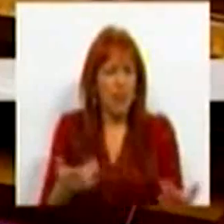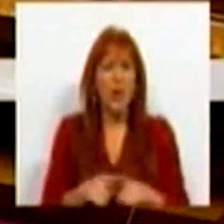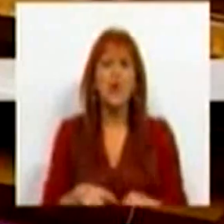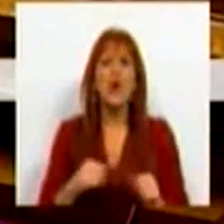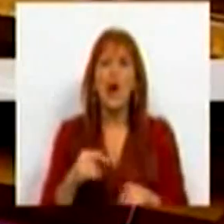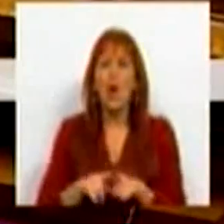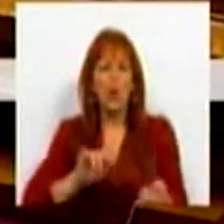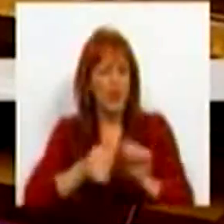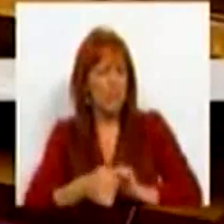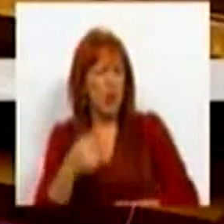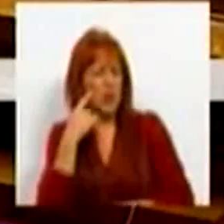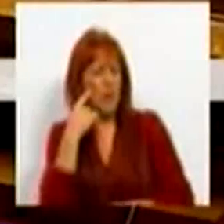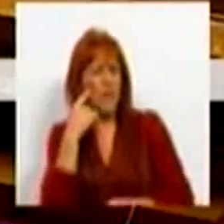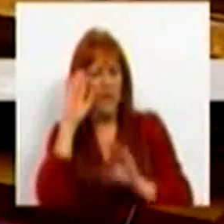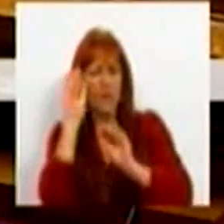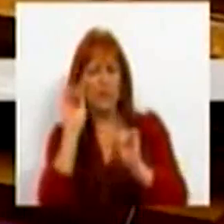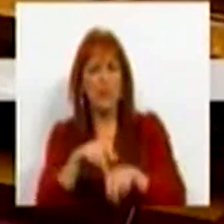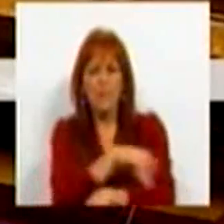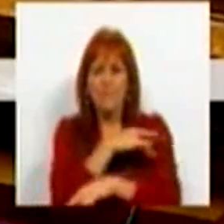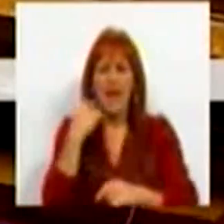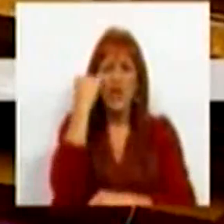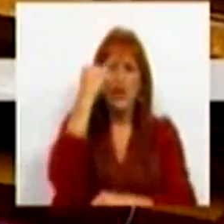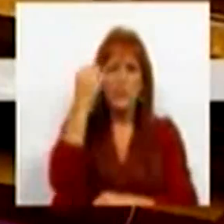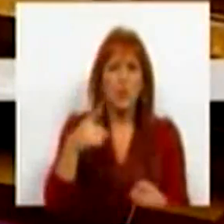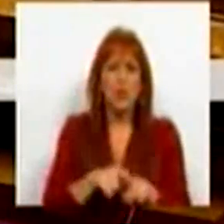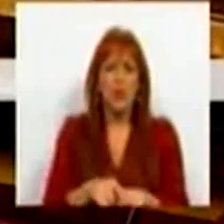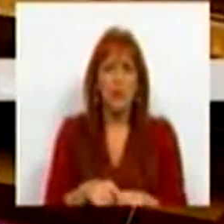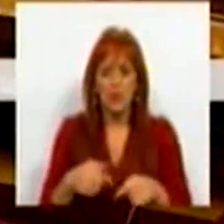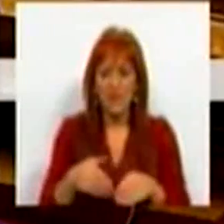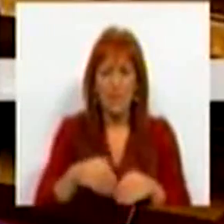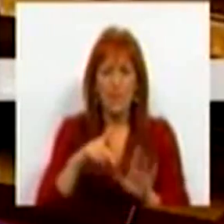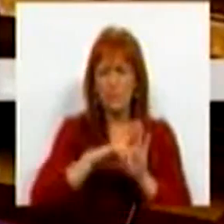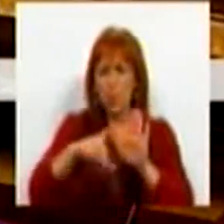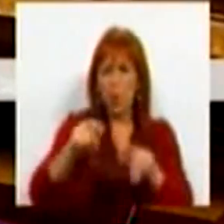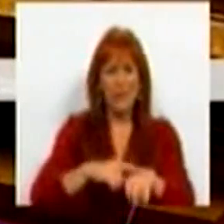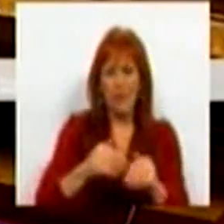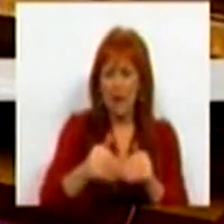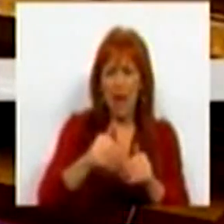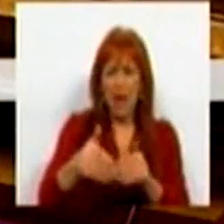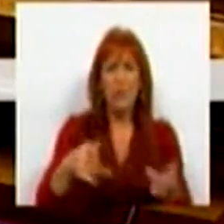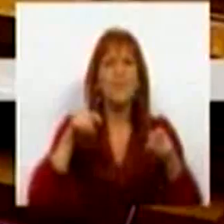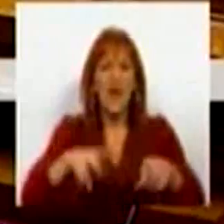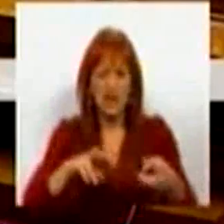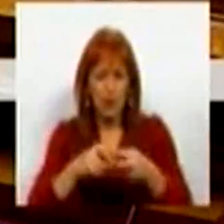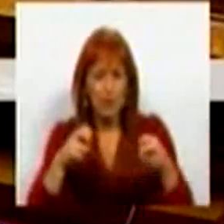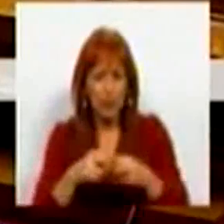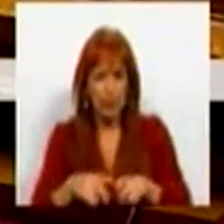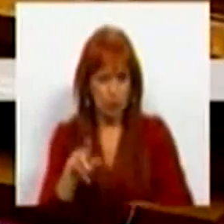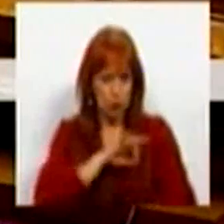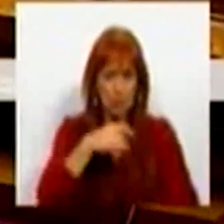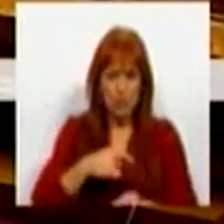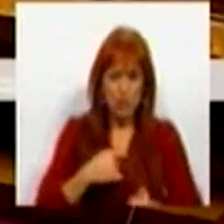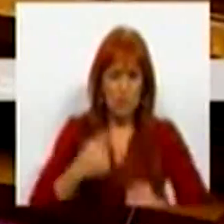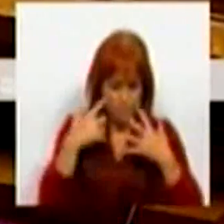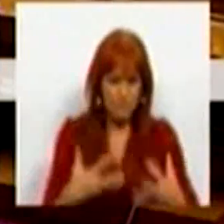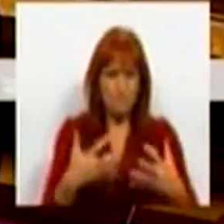ao distorcer a expectativa de formação de médicos especialistas num curto horizonte temporal. E este problema, Sr. Presidente,